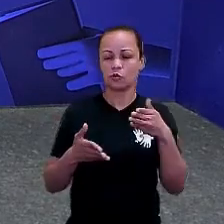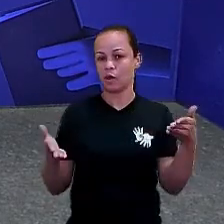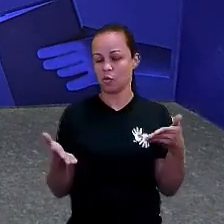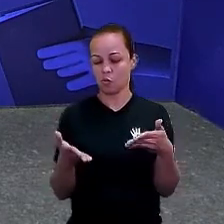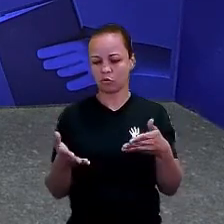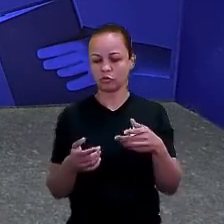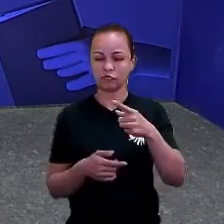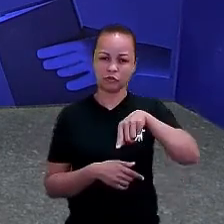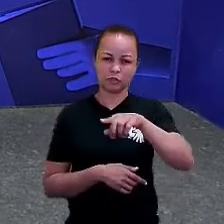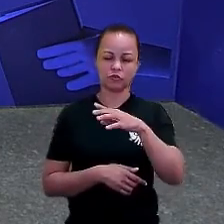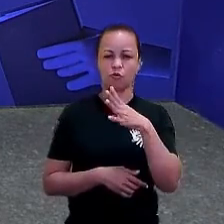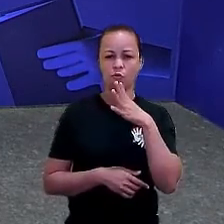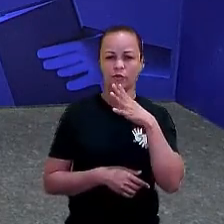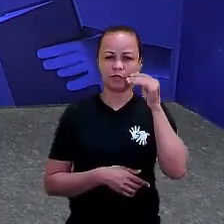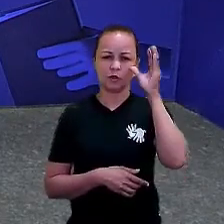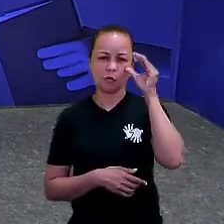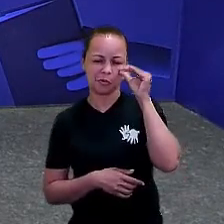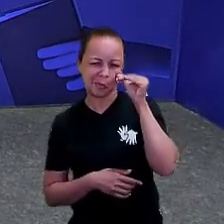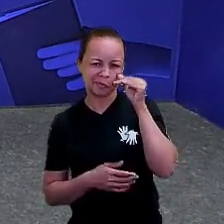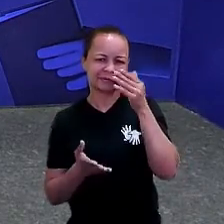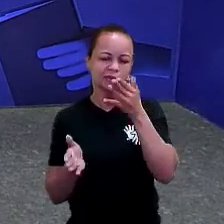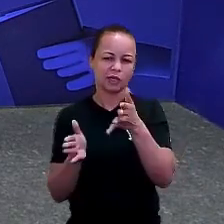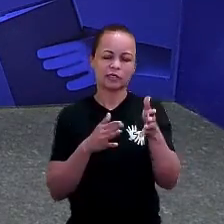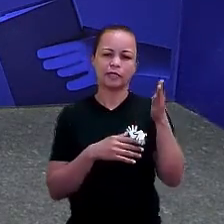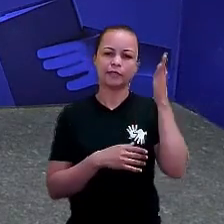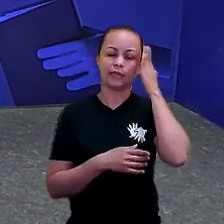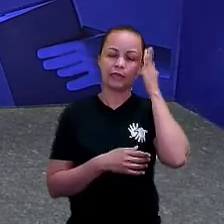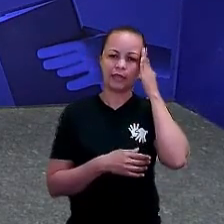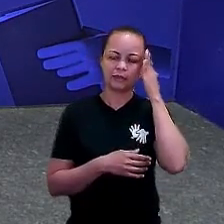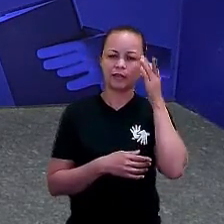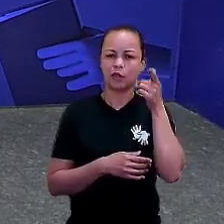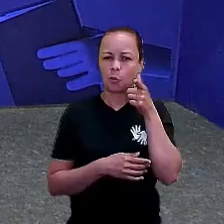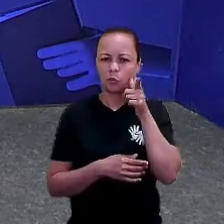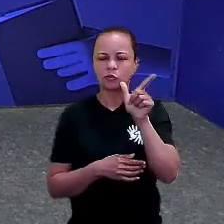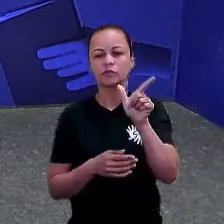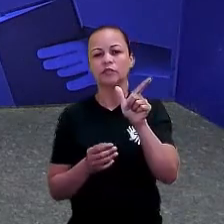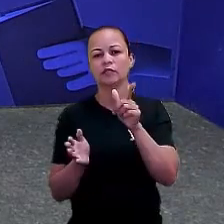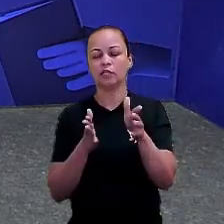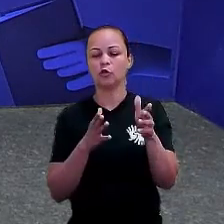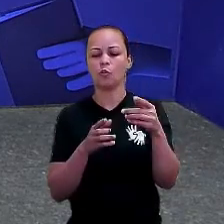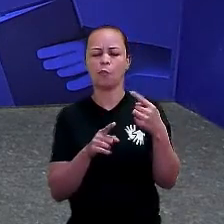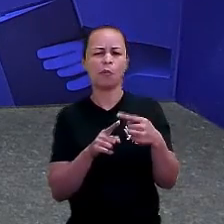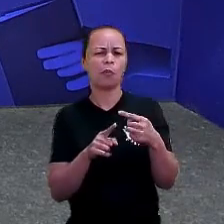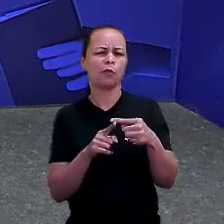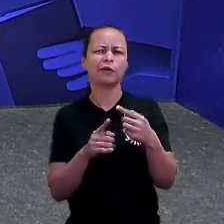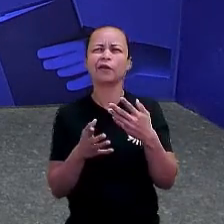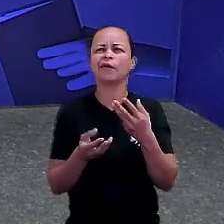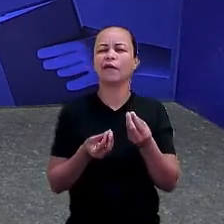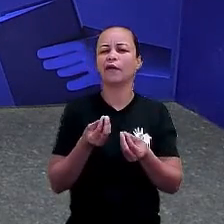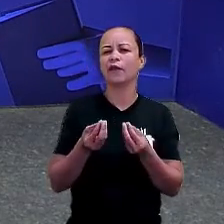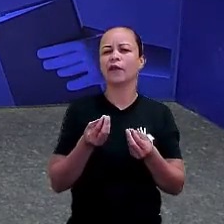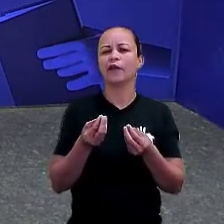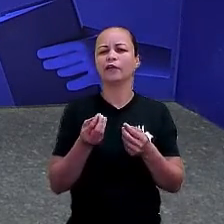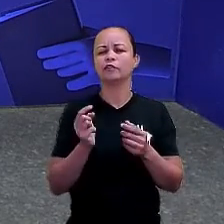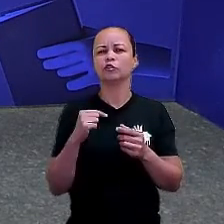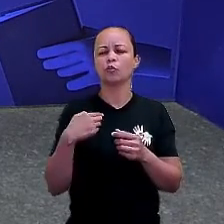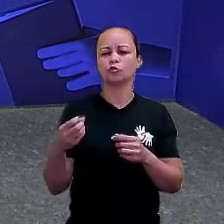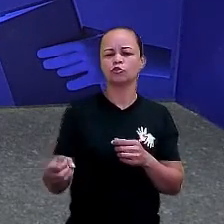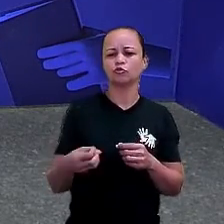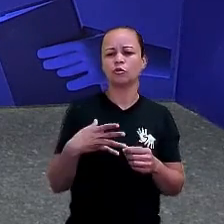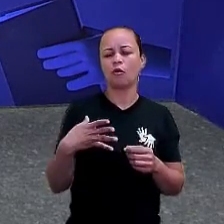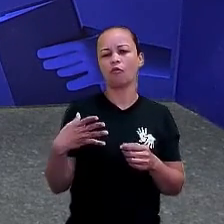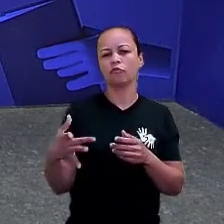vão conhecer várias curiosidades, vocês vão conseguir compreender o porquê, porque somos novos em questão